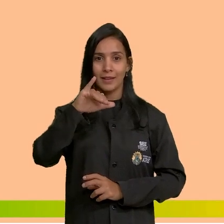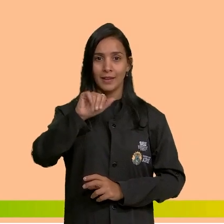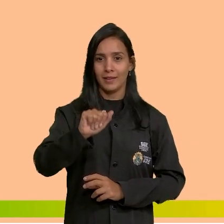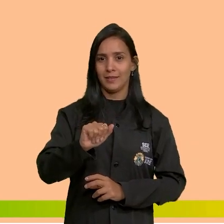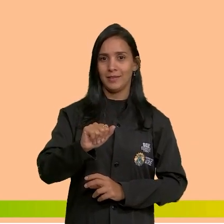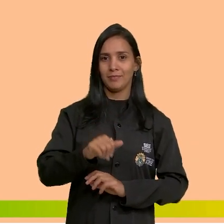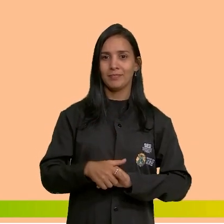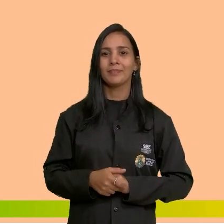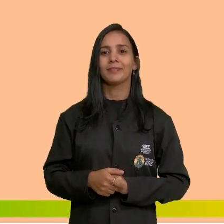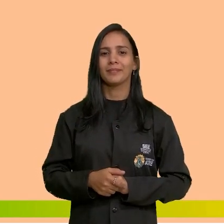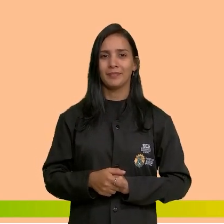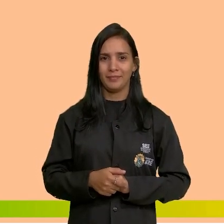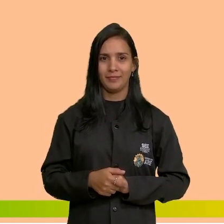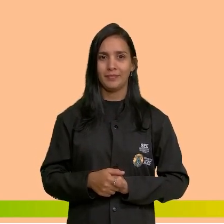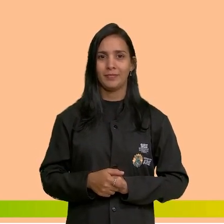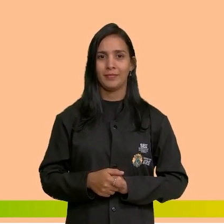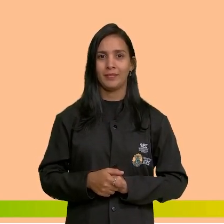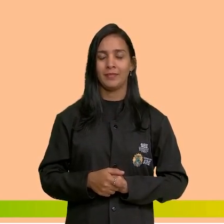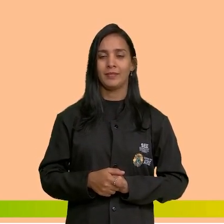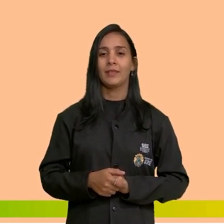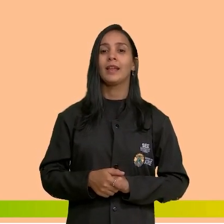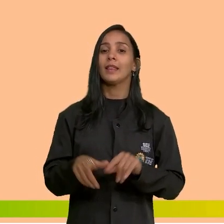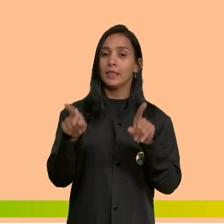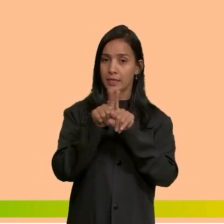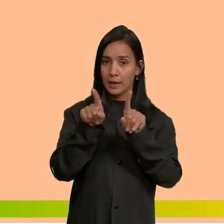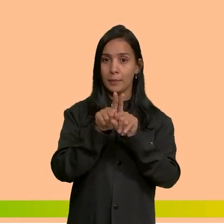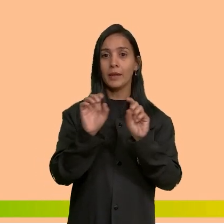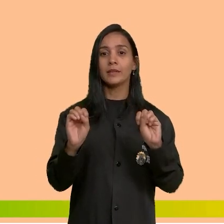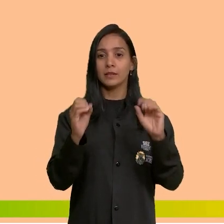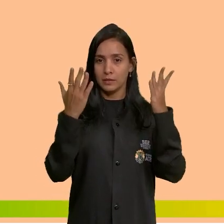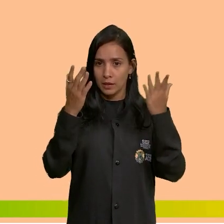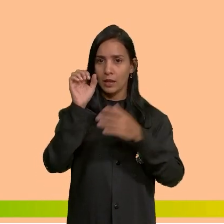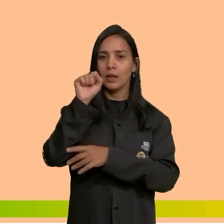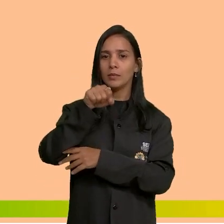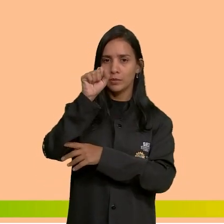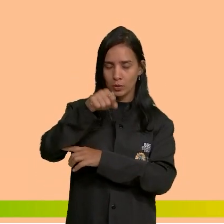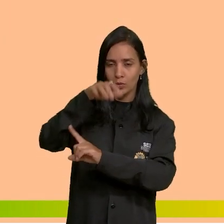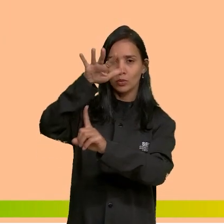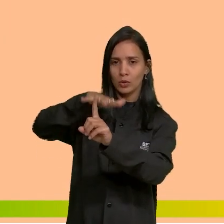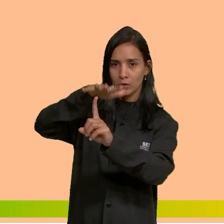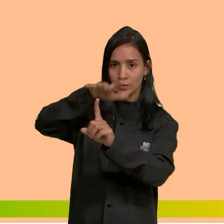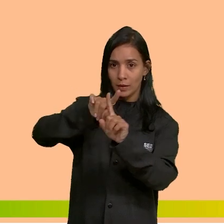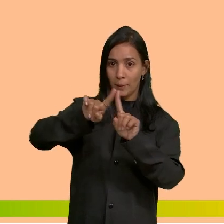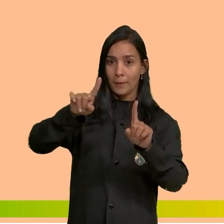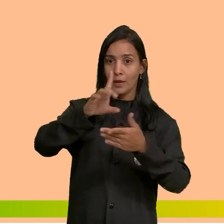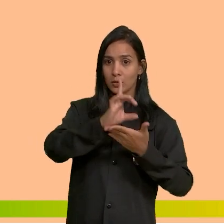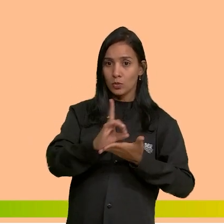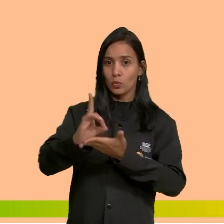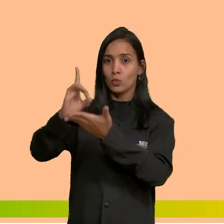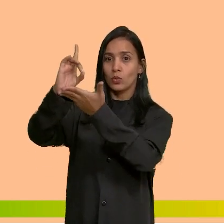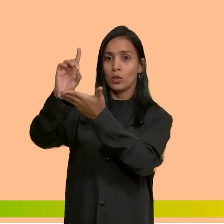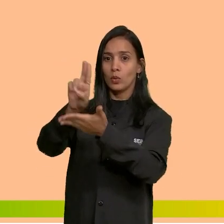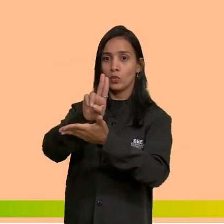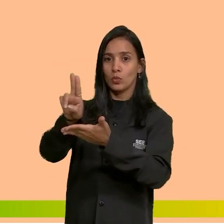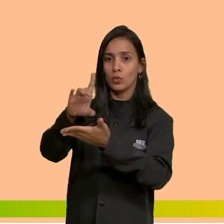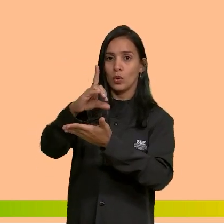Não é verdade? A partir também de celebrações em homenagem ao deus